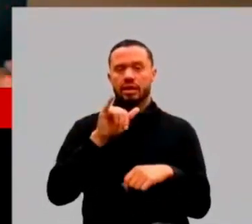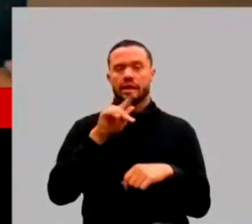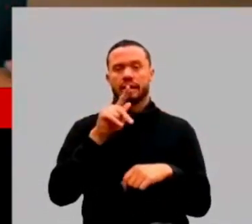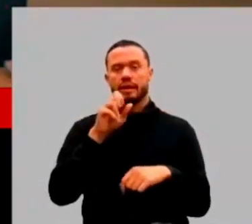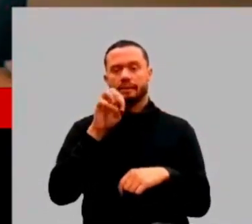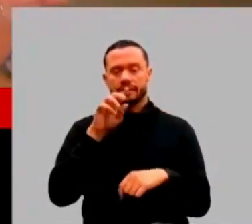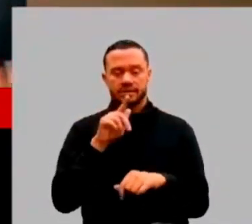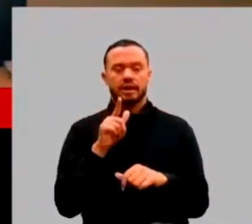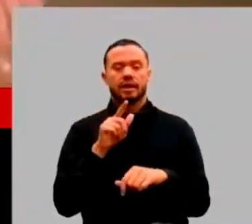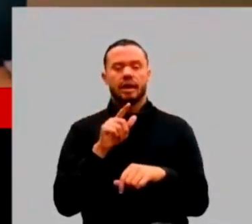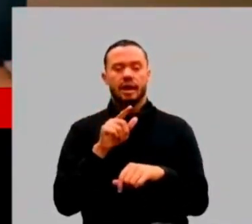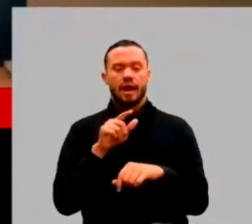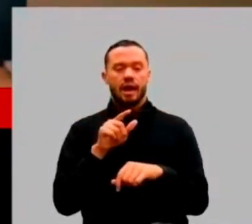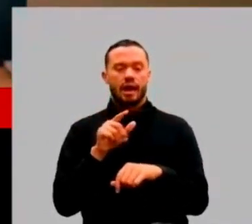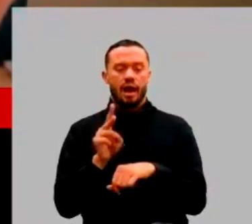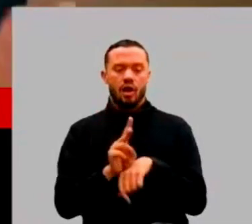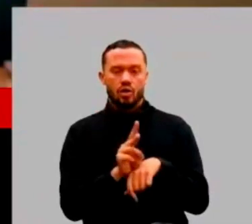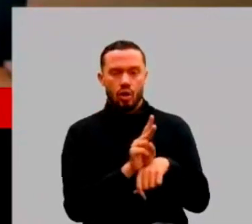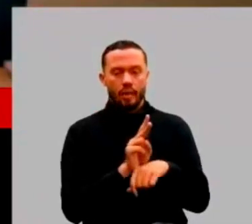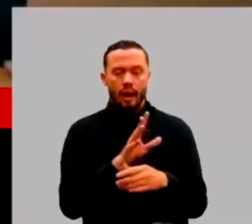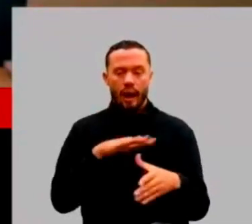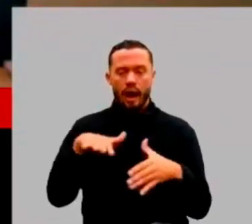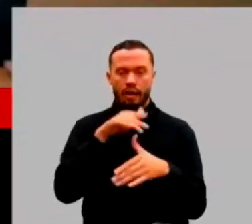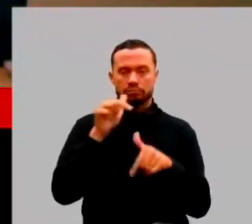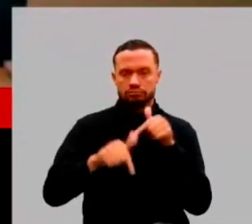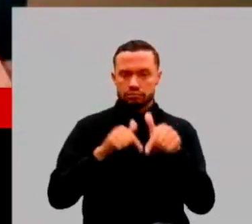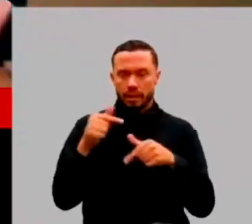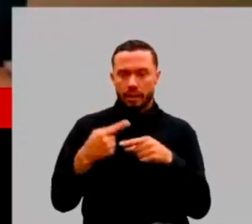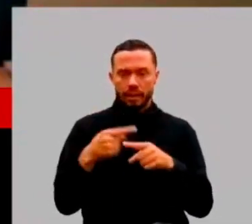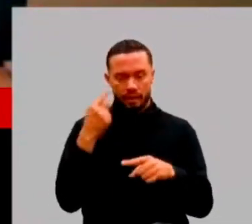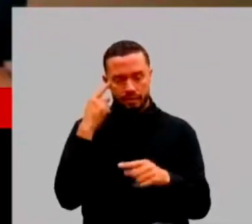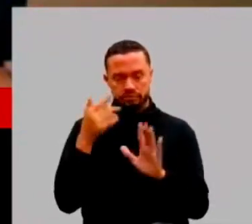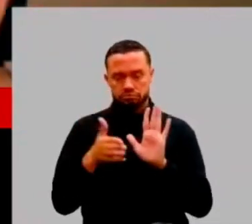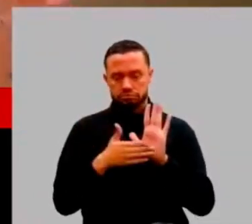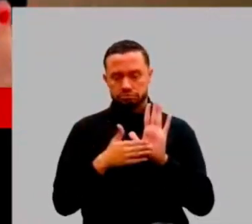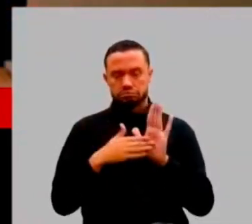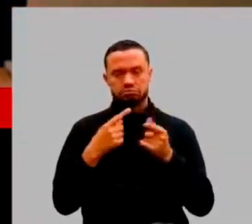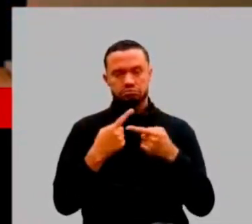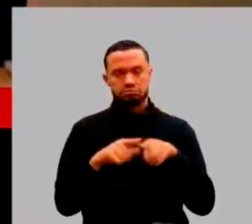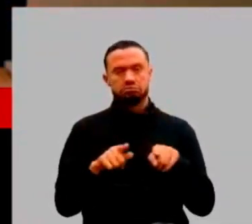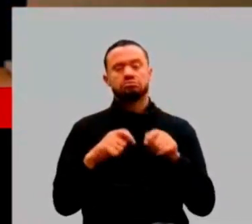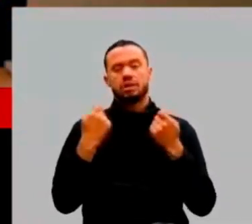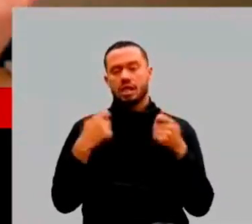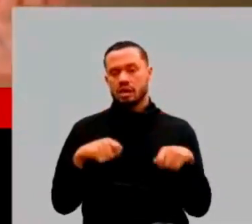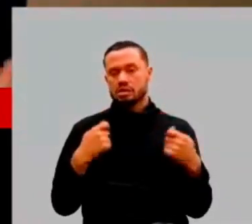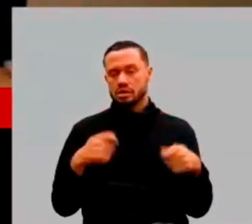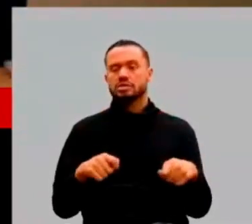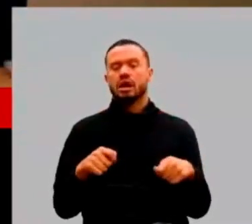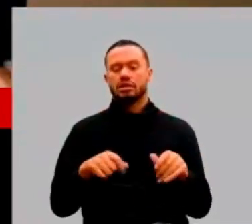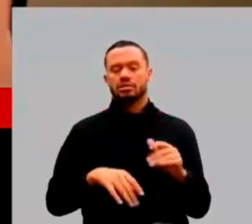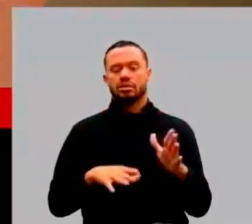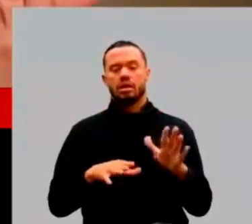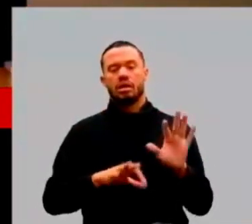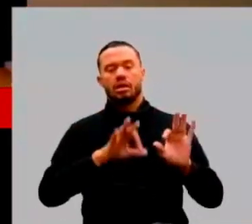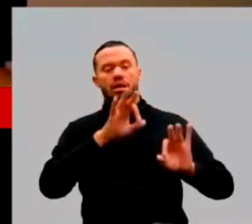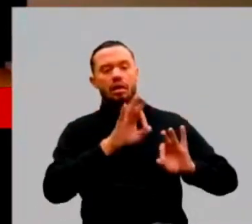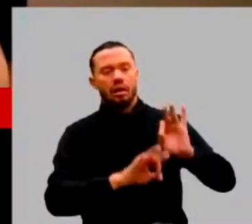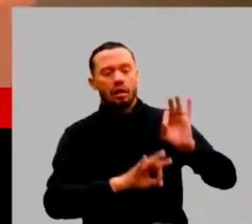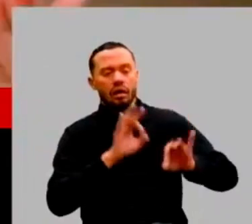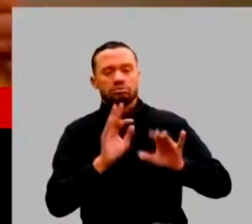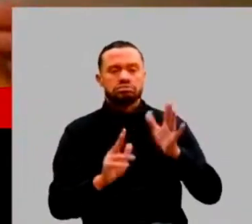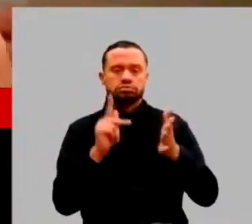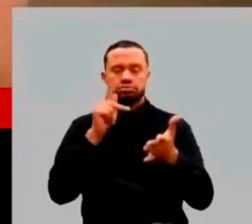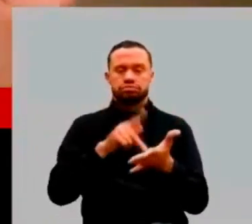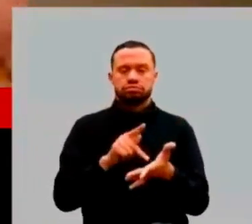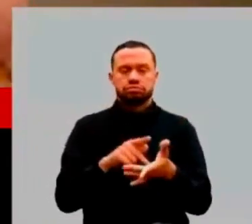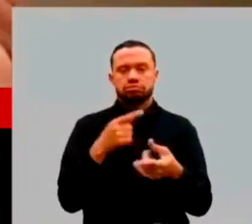acompanhar o mercado porque ele tá sendo cada vez mais entendido com plano de mercado e portanto é necessário uma adequação à realidade